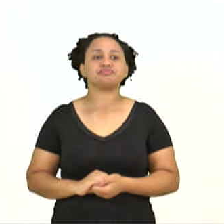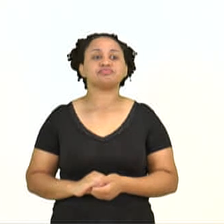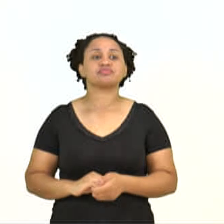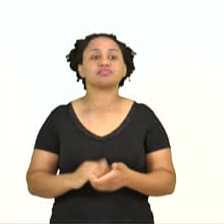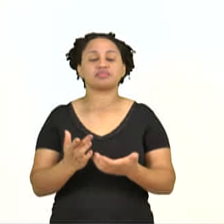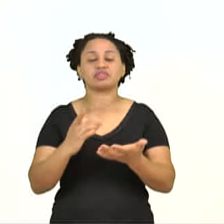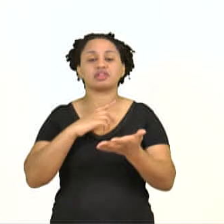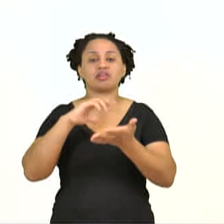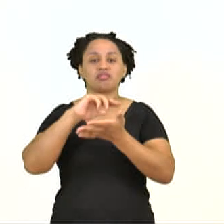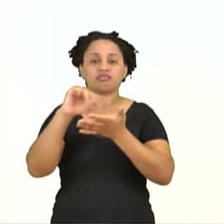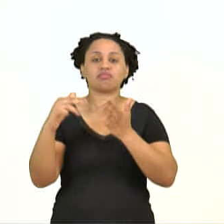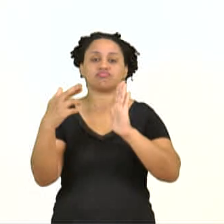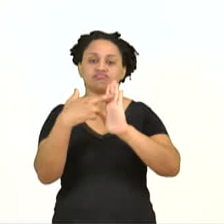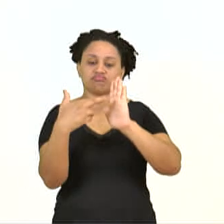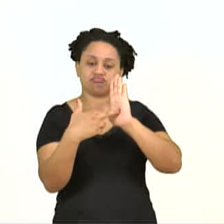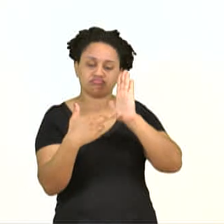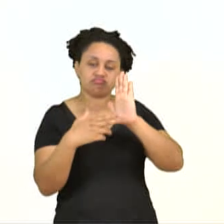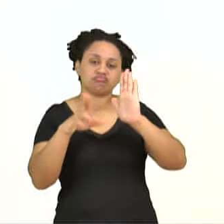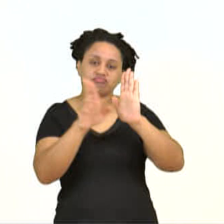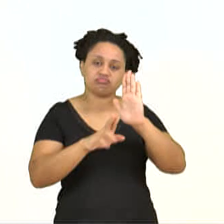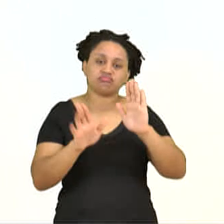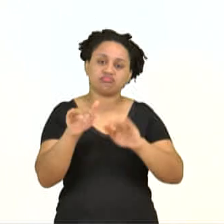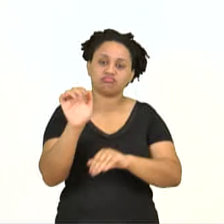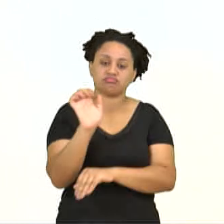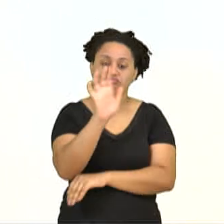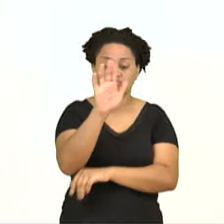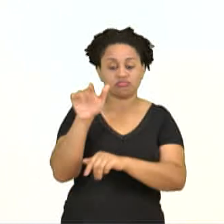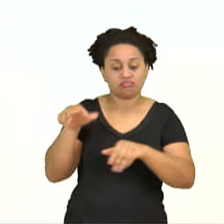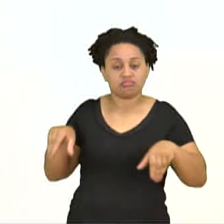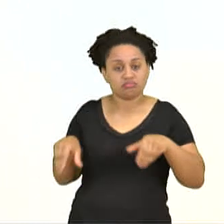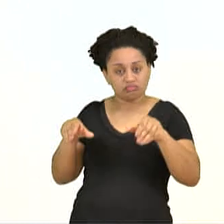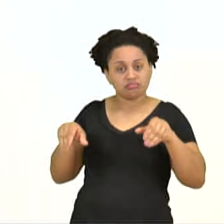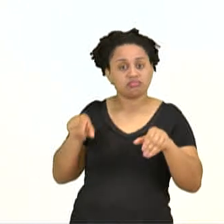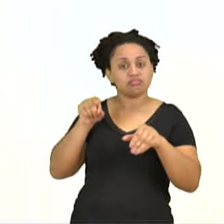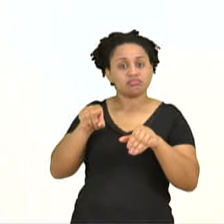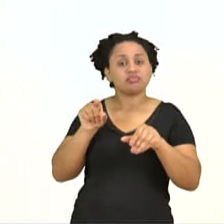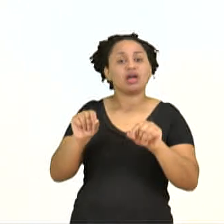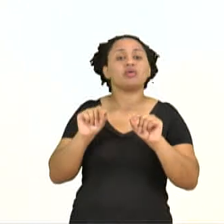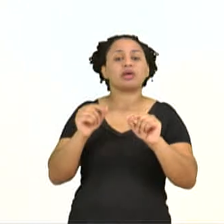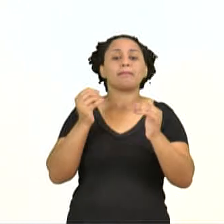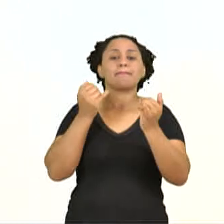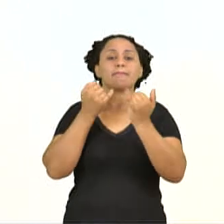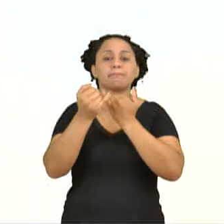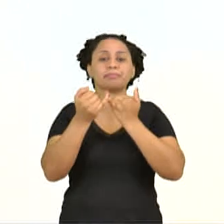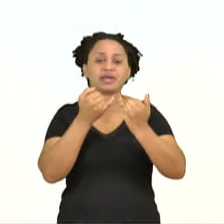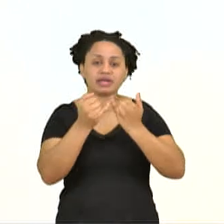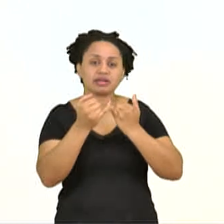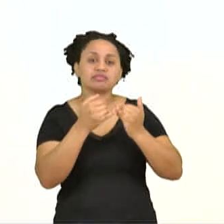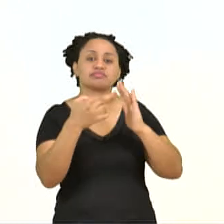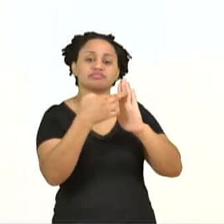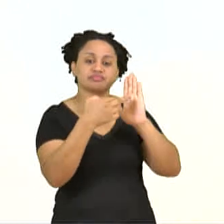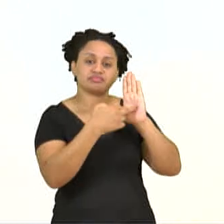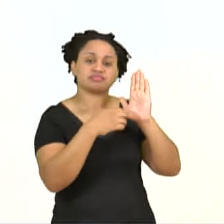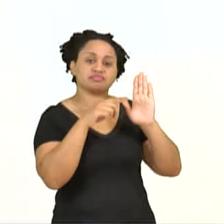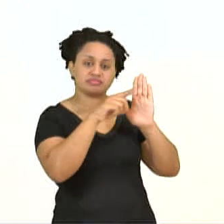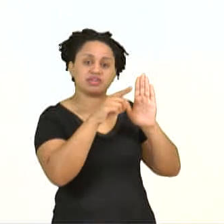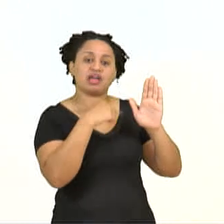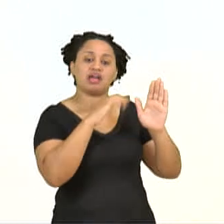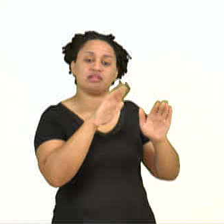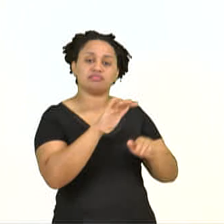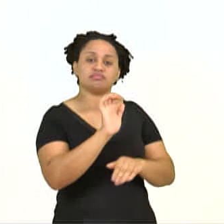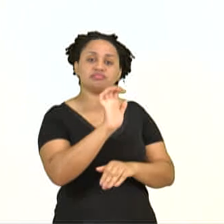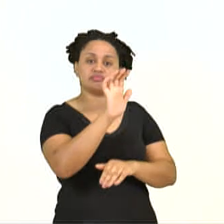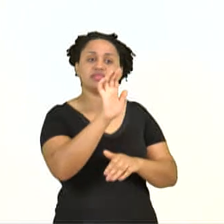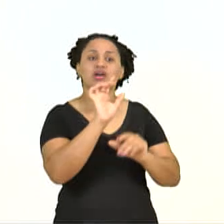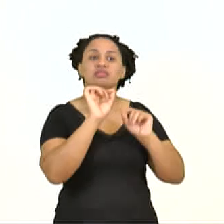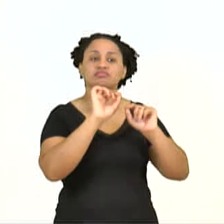Muitas regras utilizadas no basquetebol em cadeira de rodas são similares às regras da FIBE,